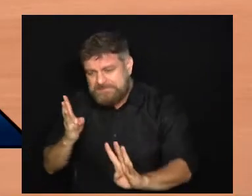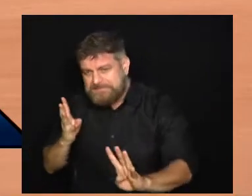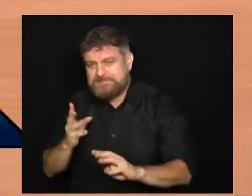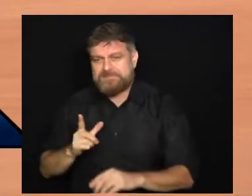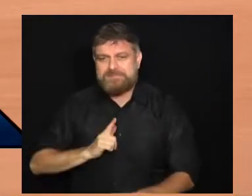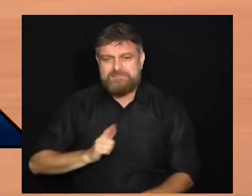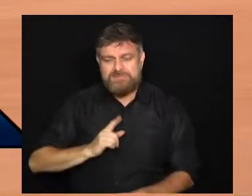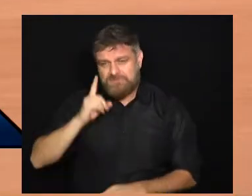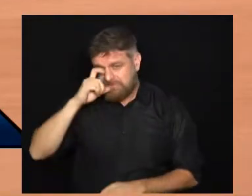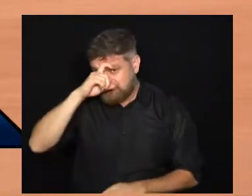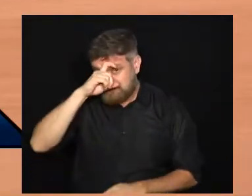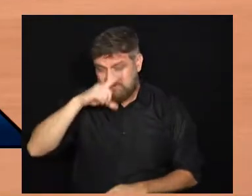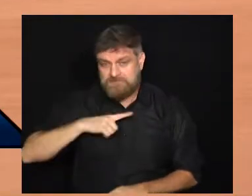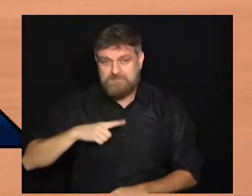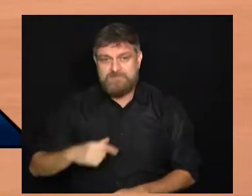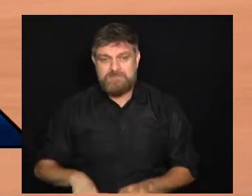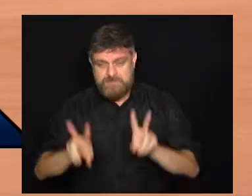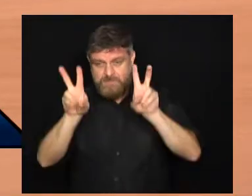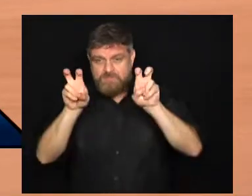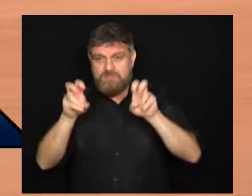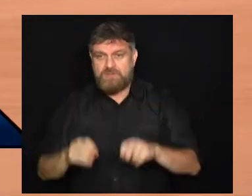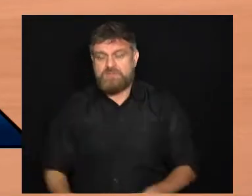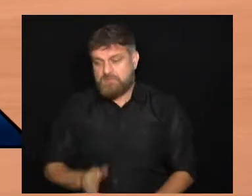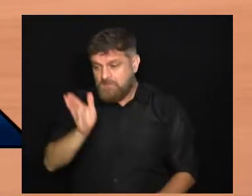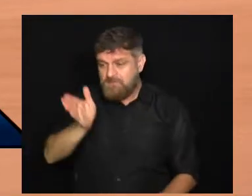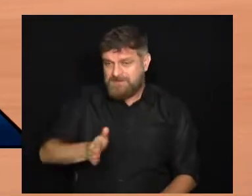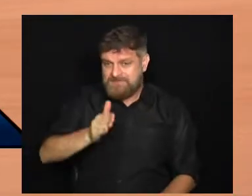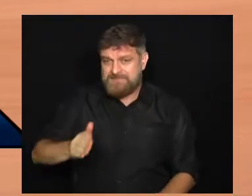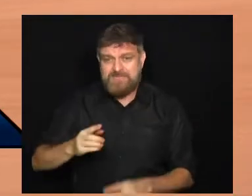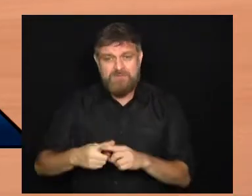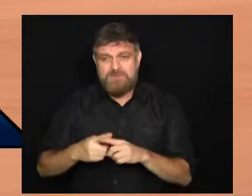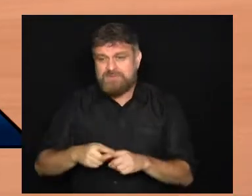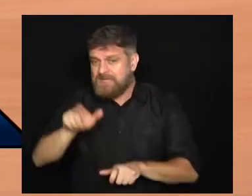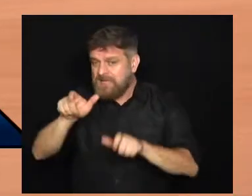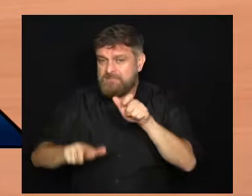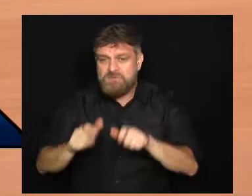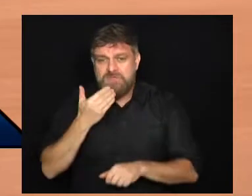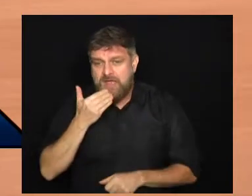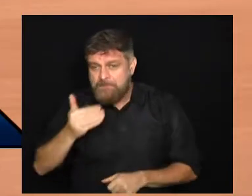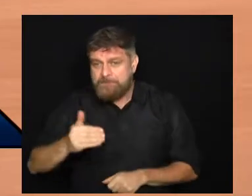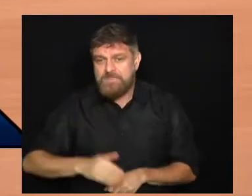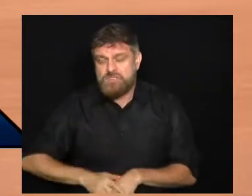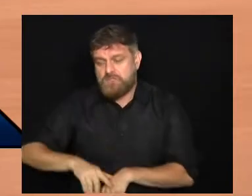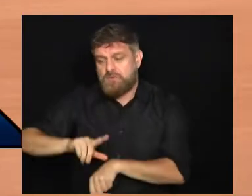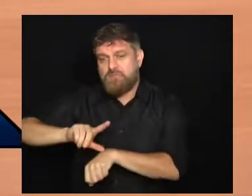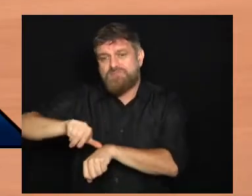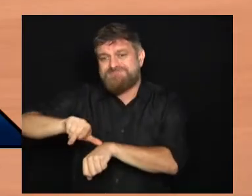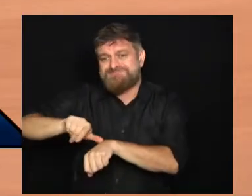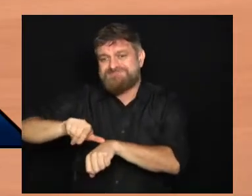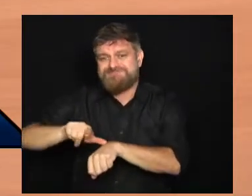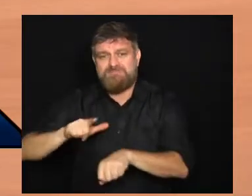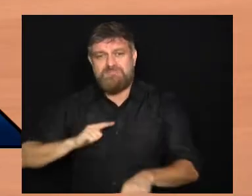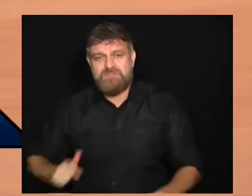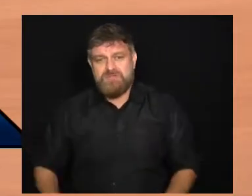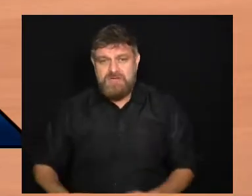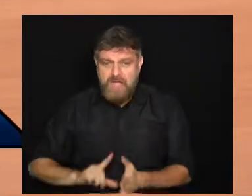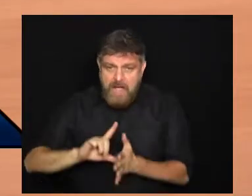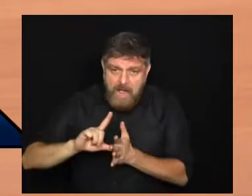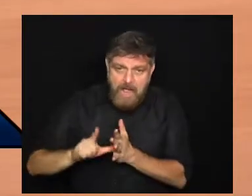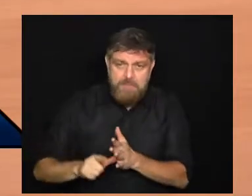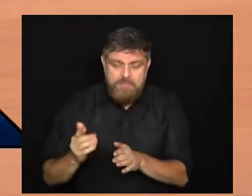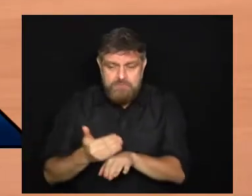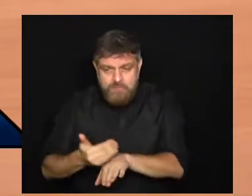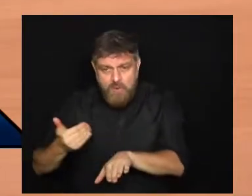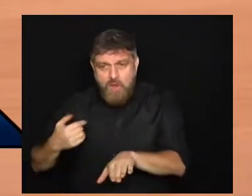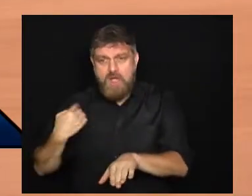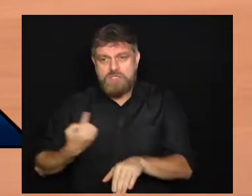situação, mas essa pauta fica em suspenso porque essas pessoas solicitaram o adiamento dessa pauta, né? A gente já tem tratado essa questão